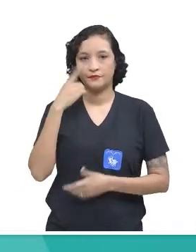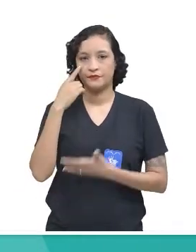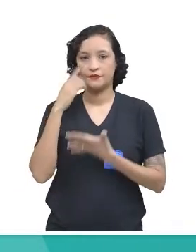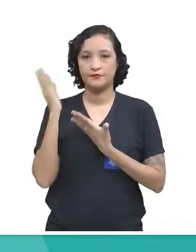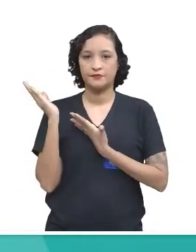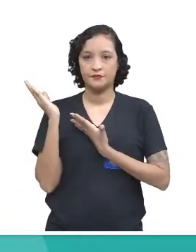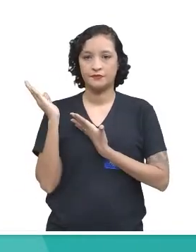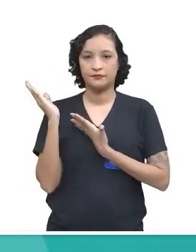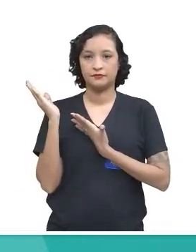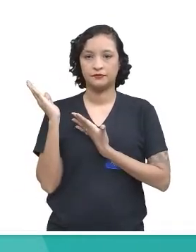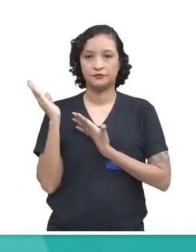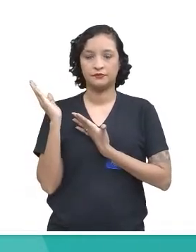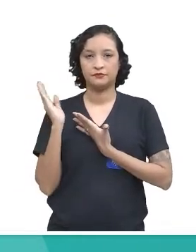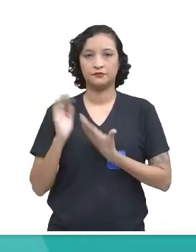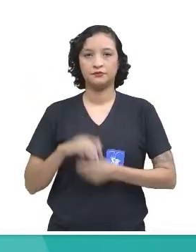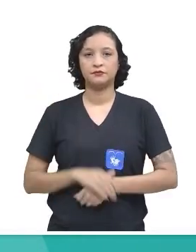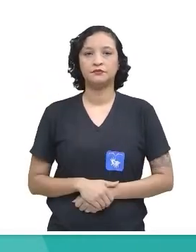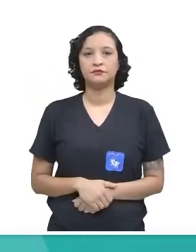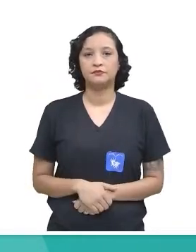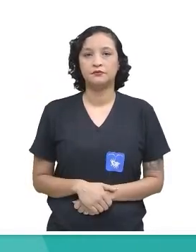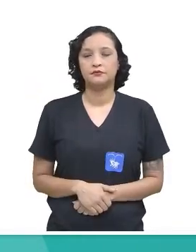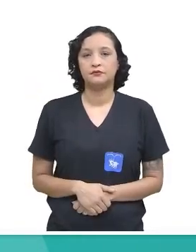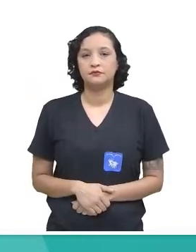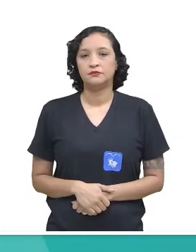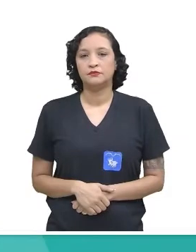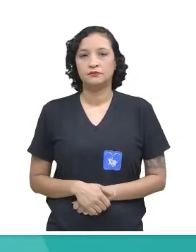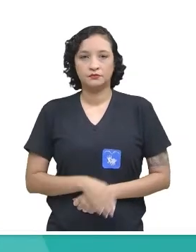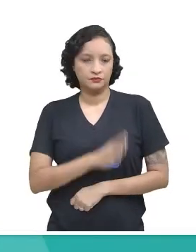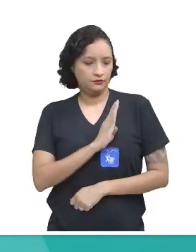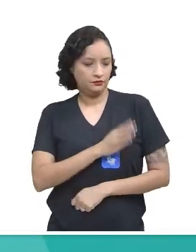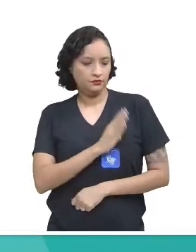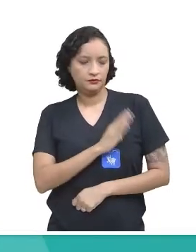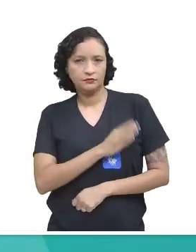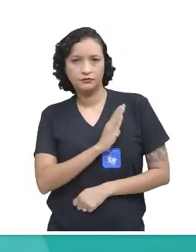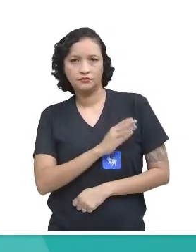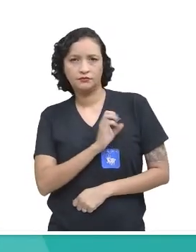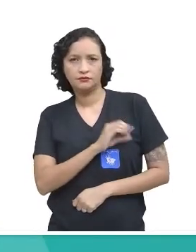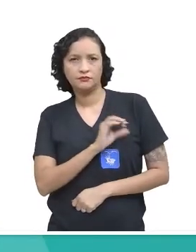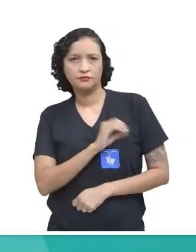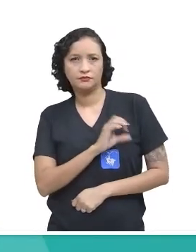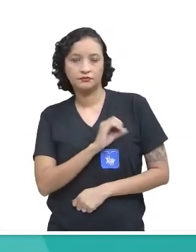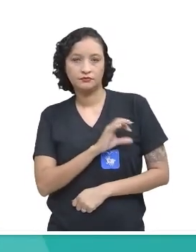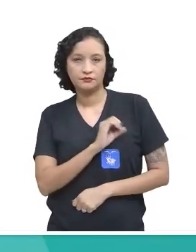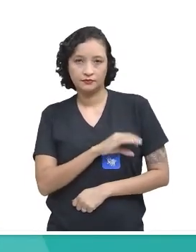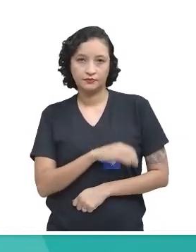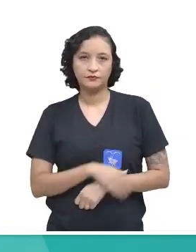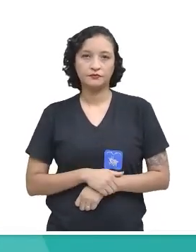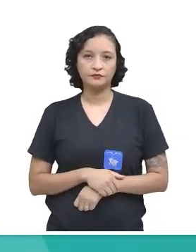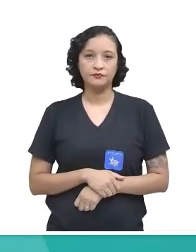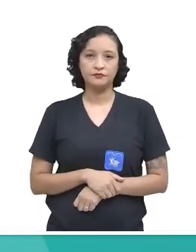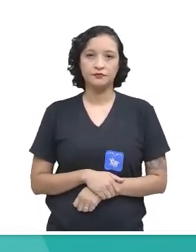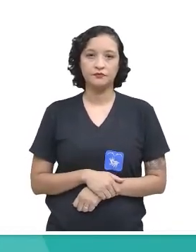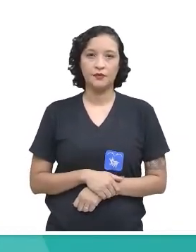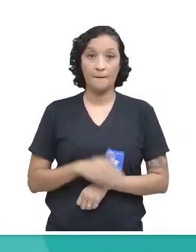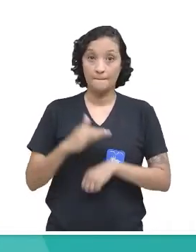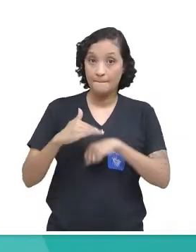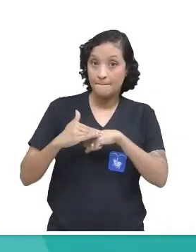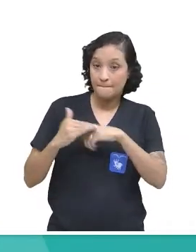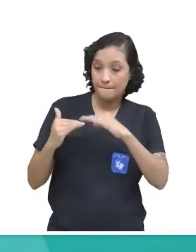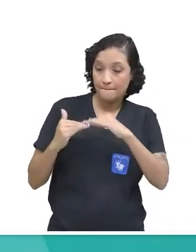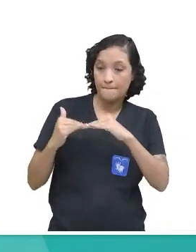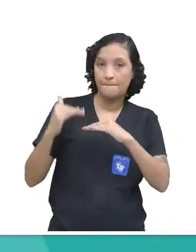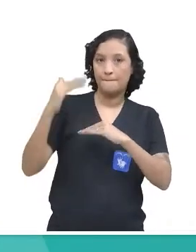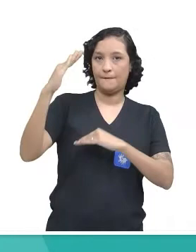forte, né? Quando o coração ele bate mais de 100 em